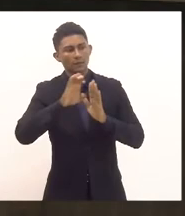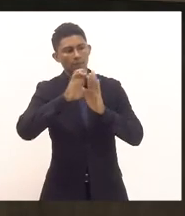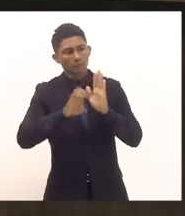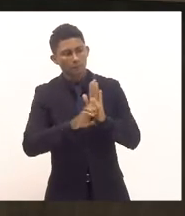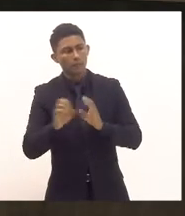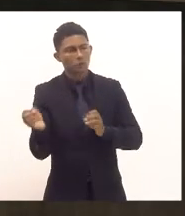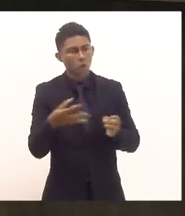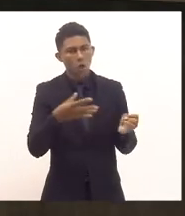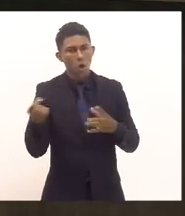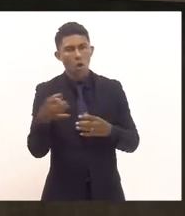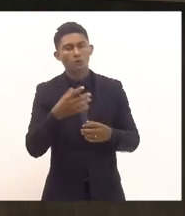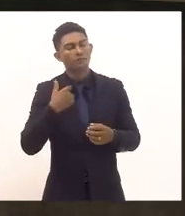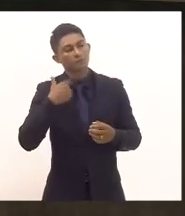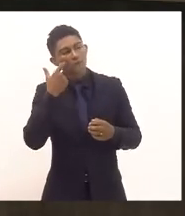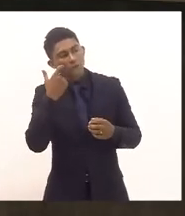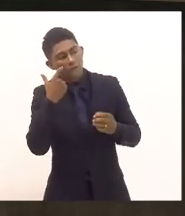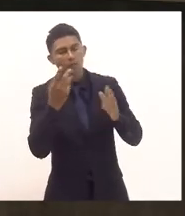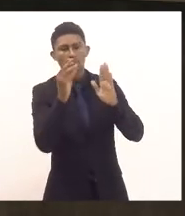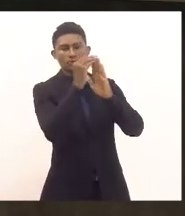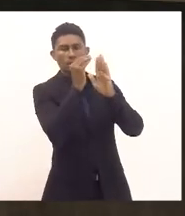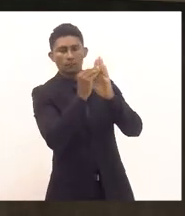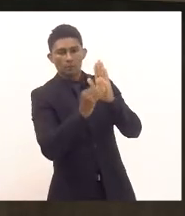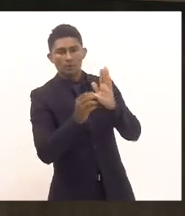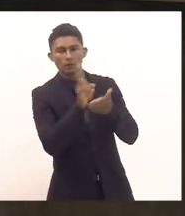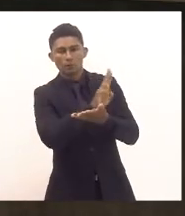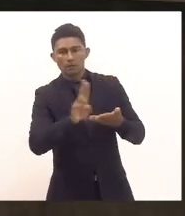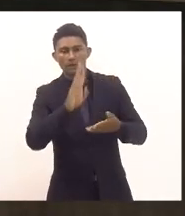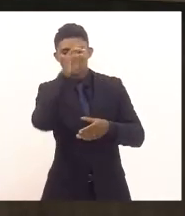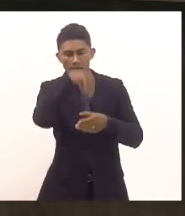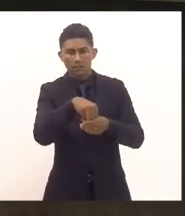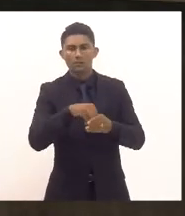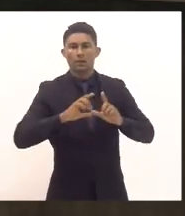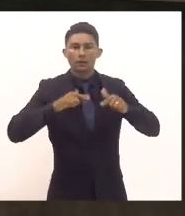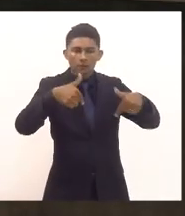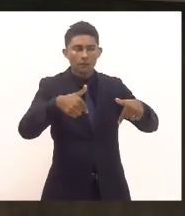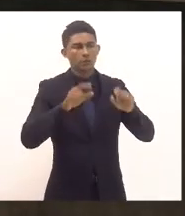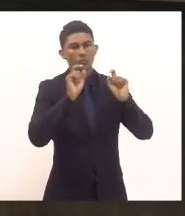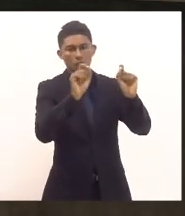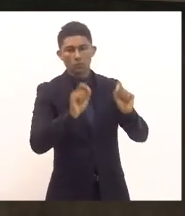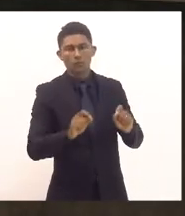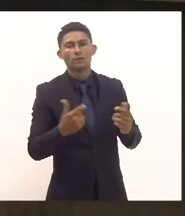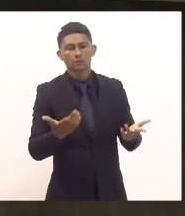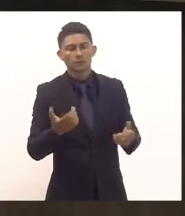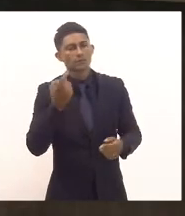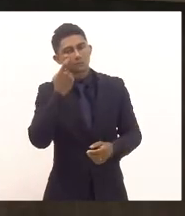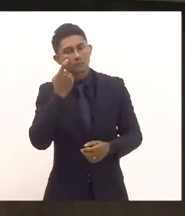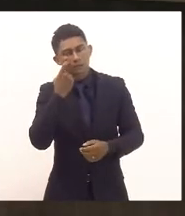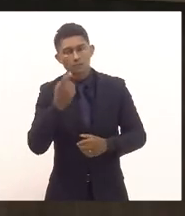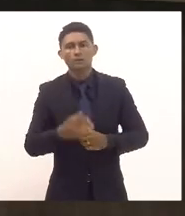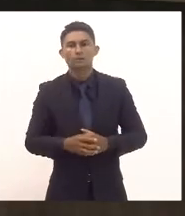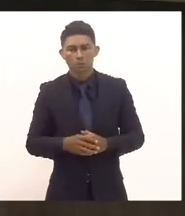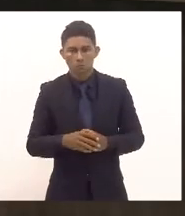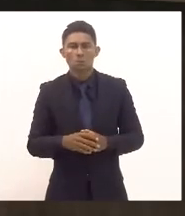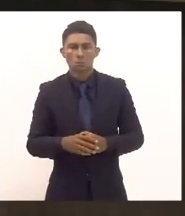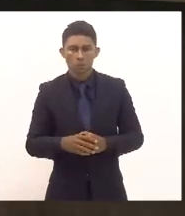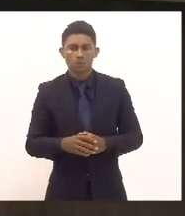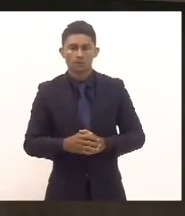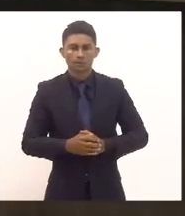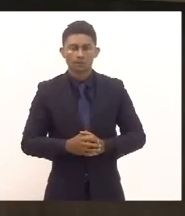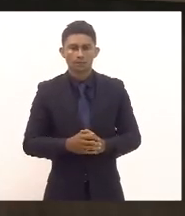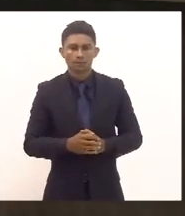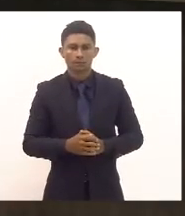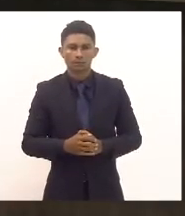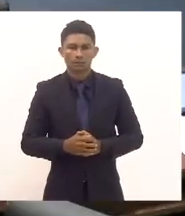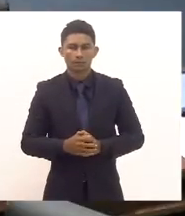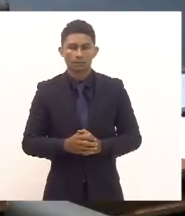balizar um pouco mais e se prática dentro das Universidades é nessa relação com educação básica e o funcionamento dos suas